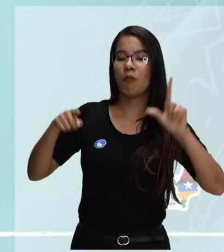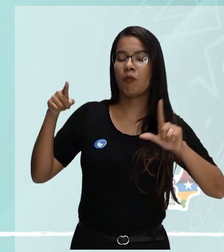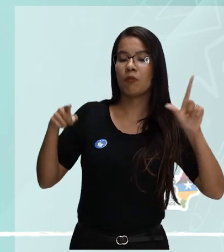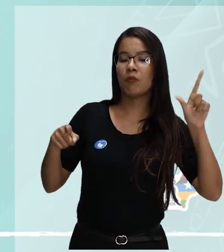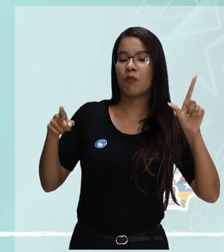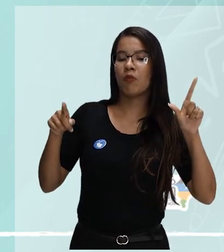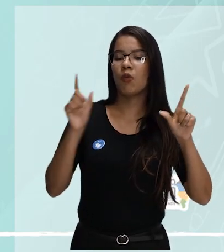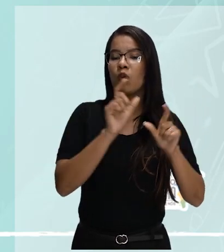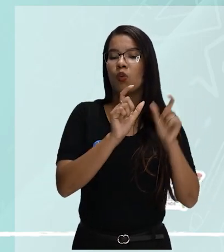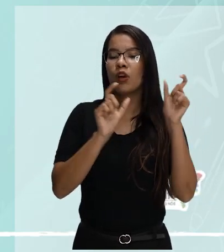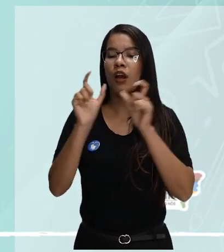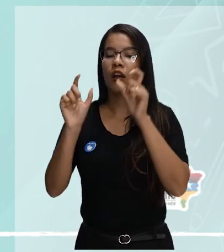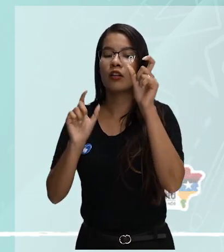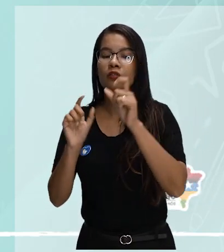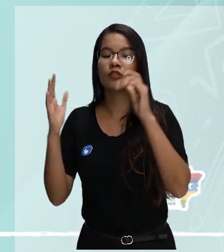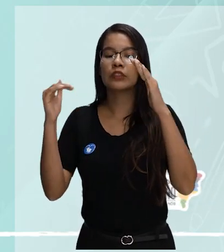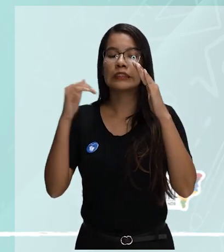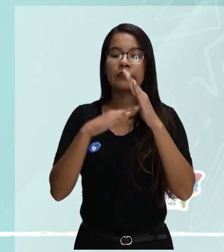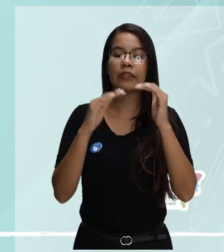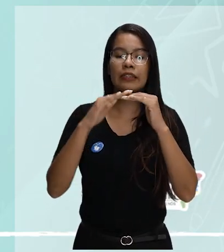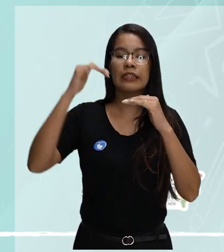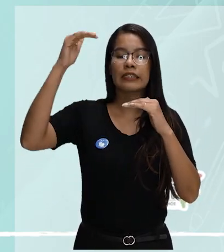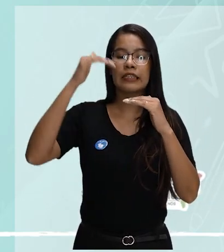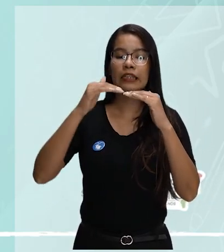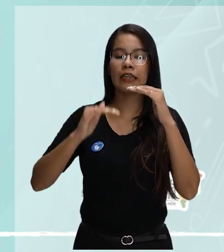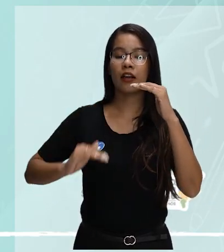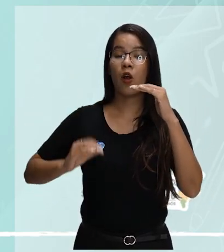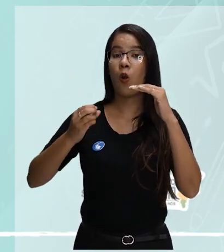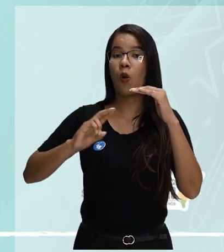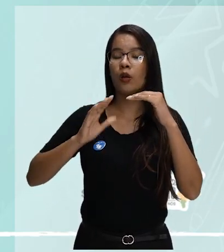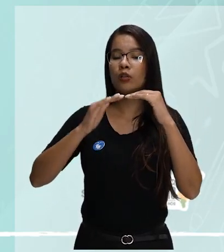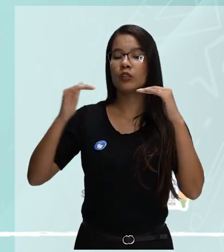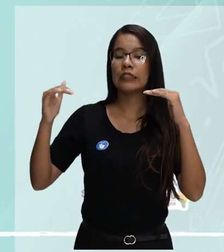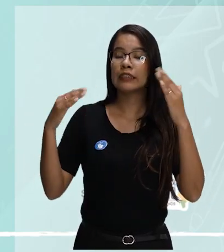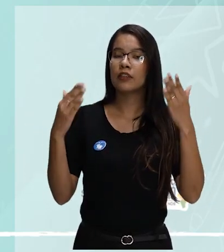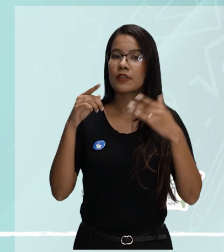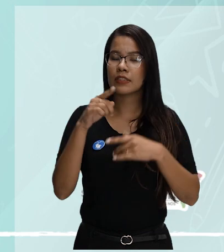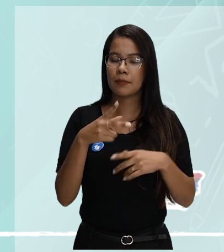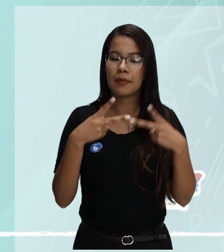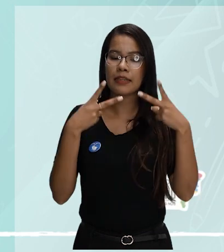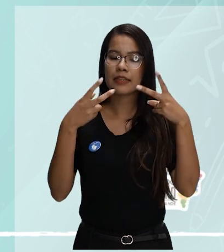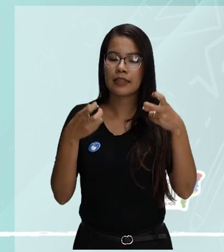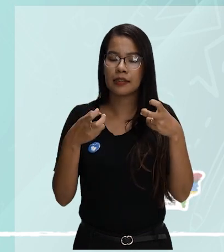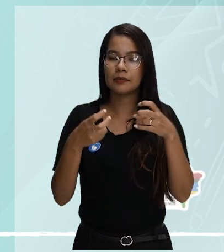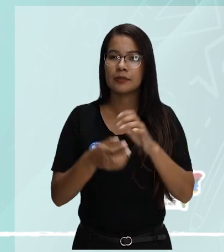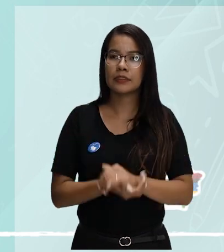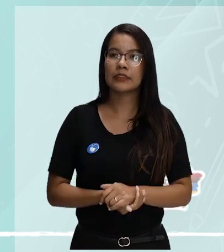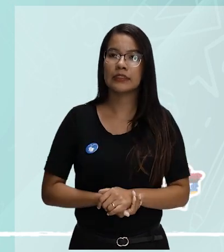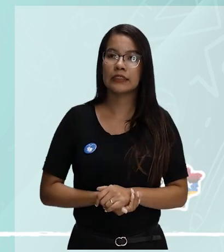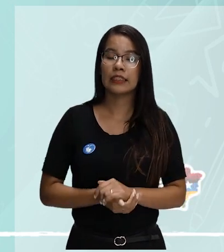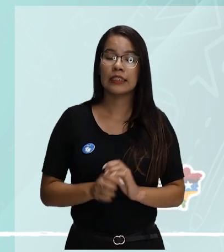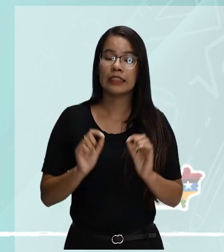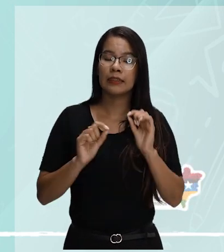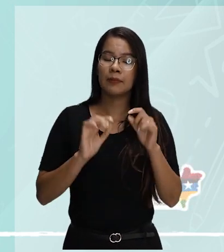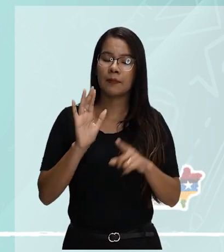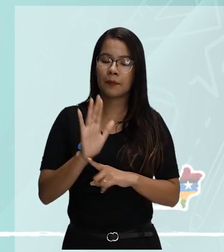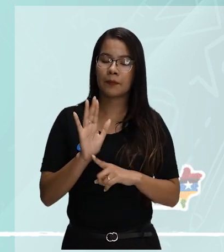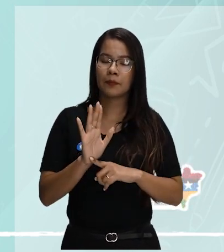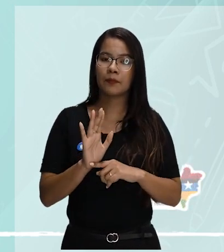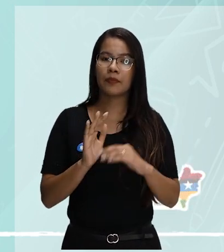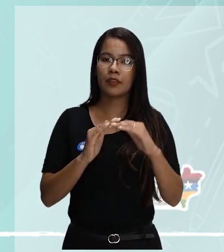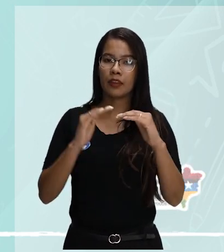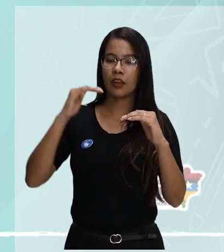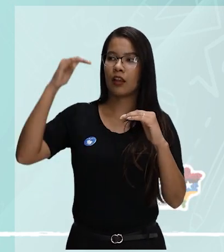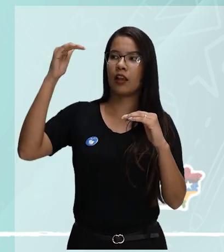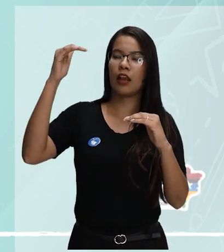é crescente, decrescente ou constante. Ó. Então você percebe que desse gráfico, então, o gráfico está ascendente, ora